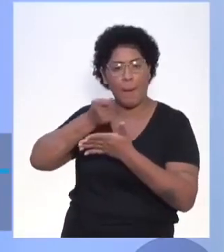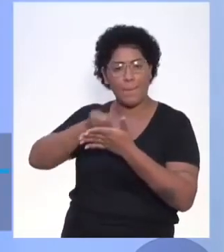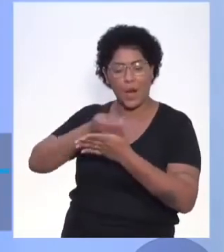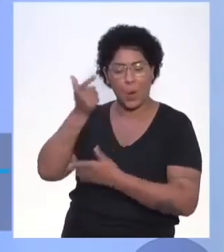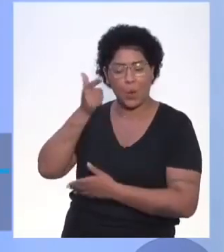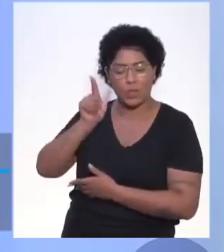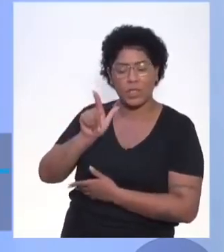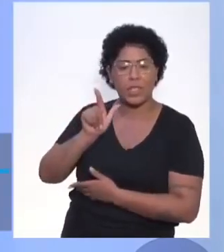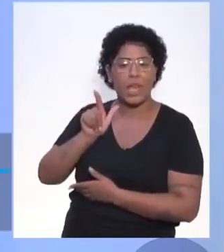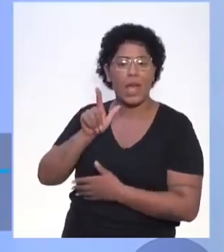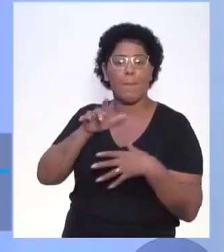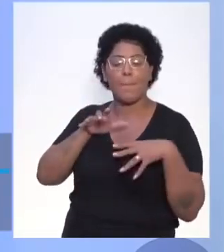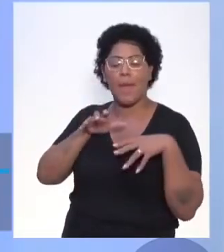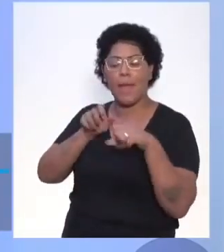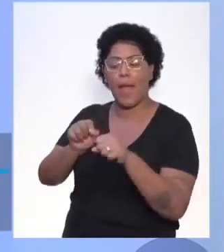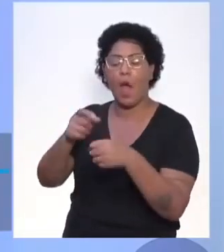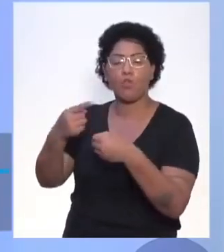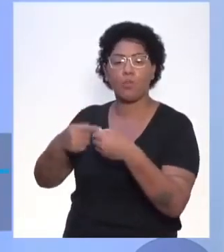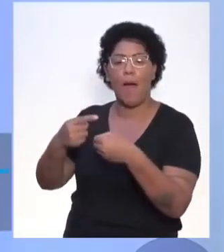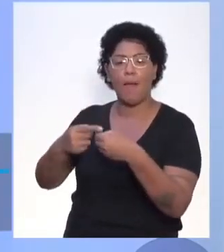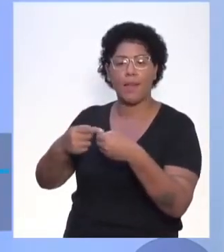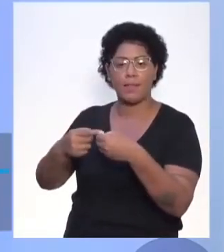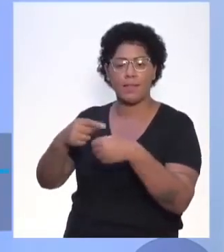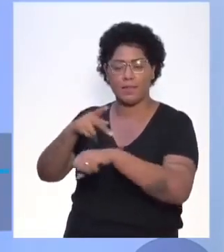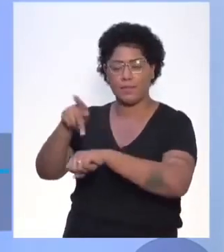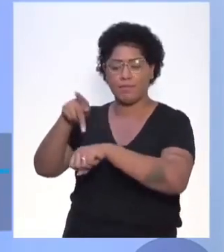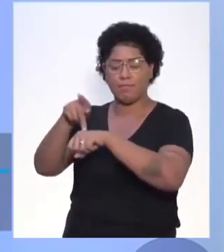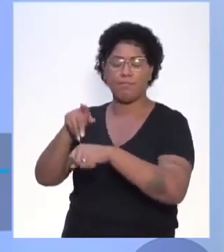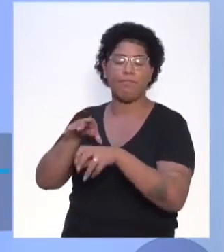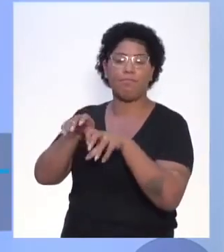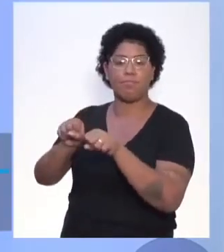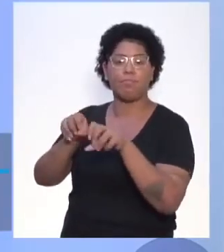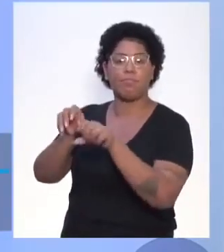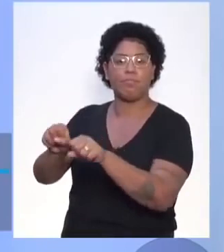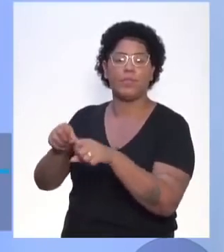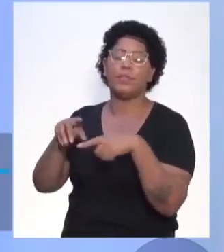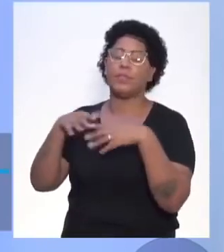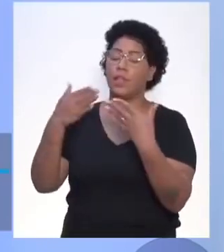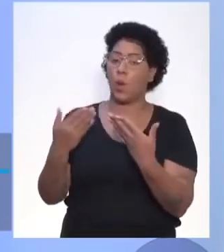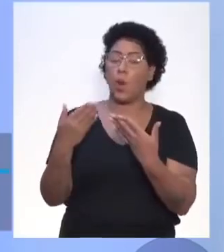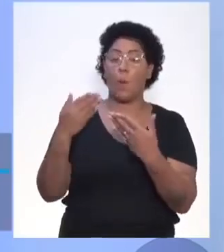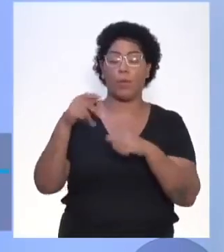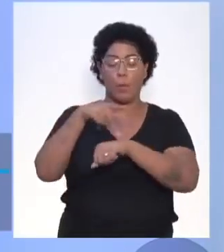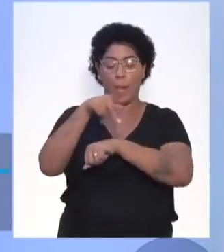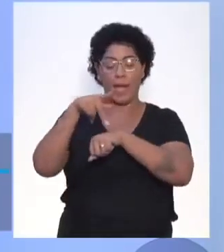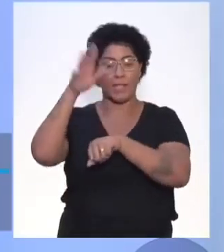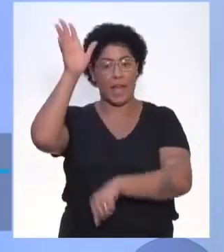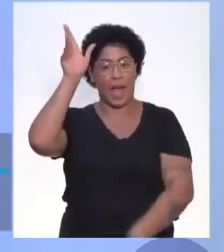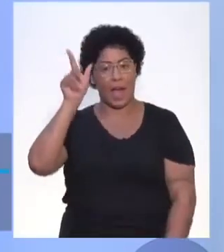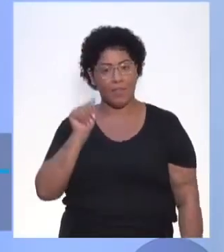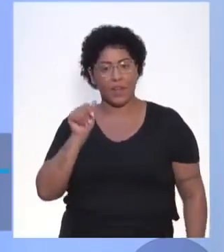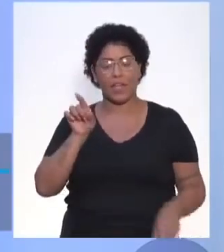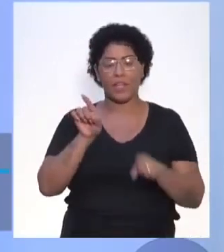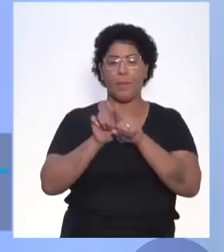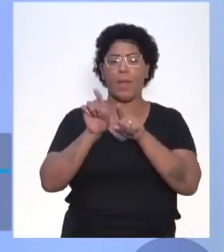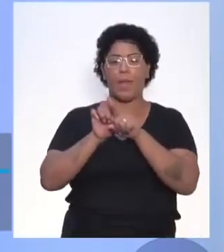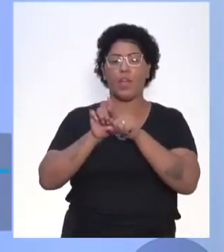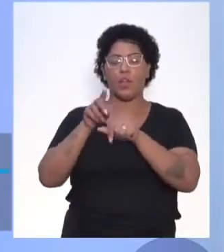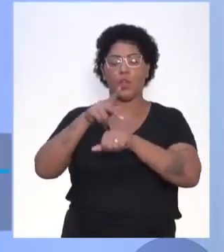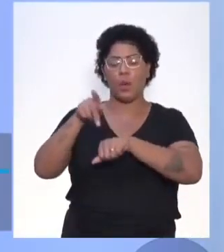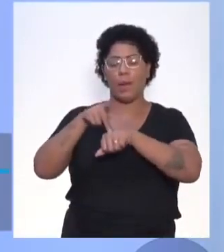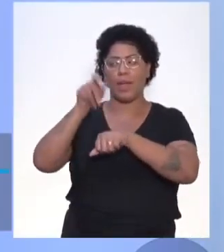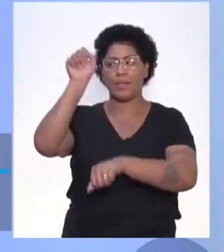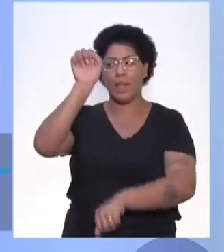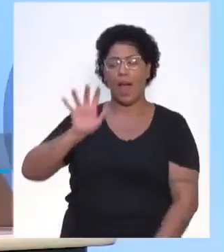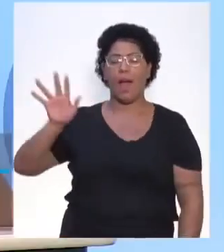culminou tanto na dominação do Oriente como também da África, né? Essa nova colonização ocorrida aí no século